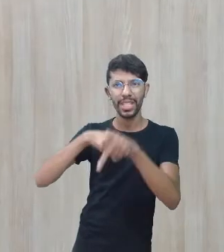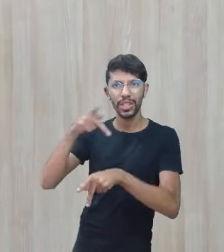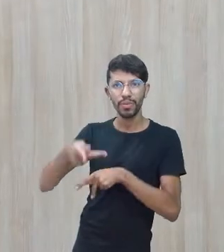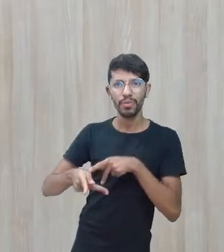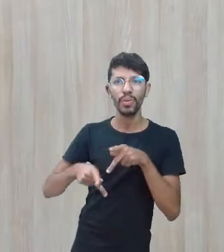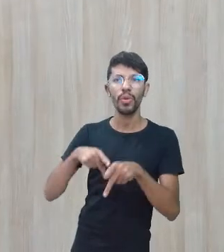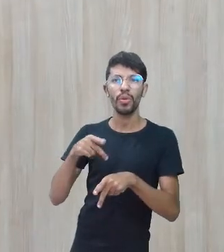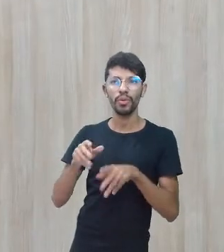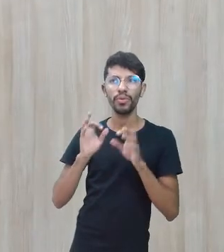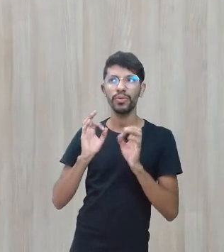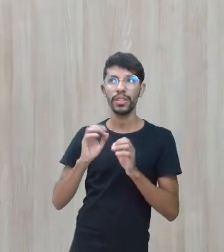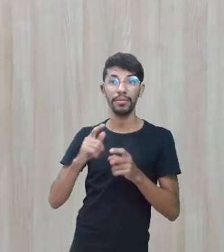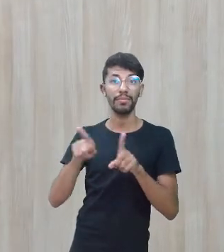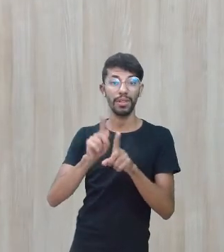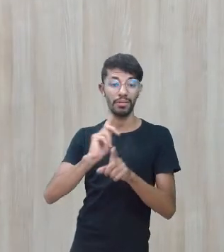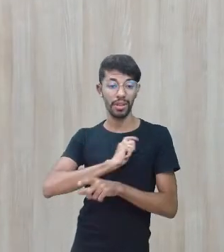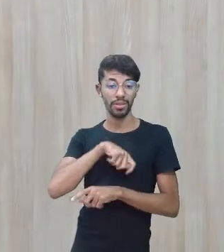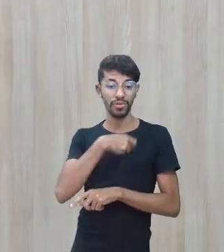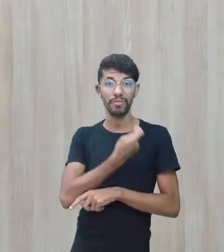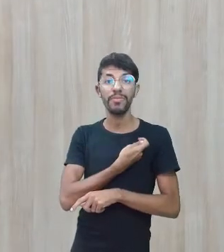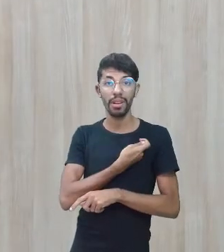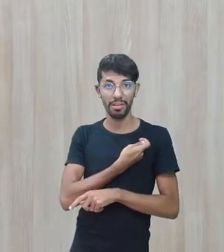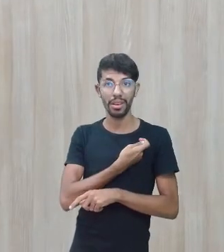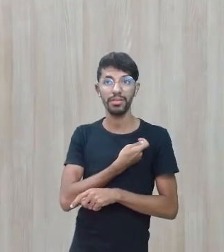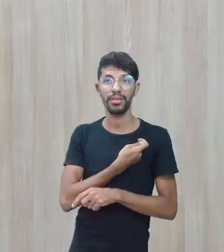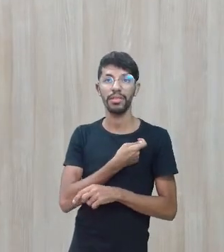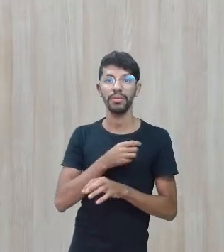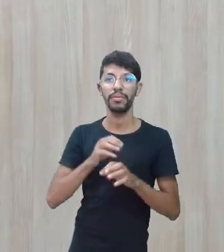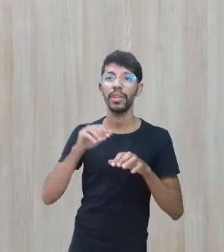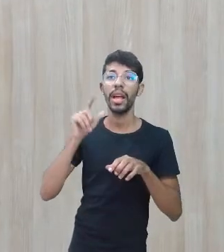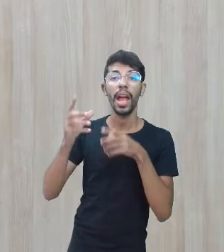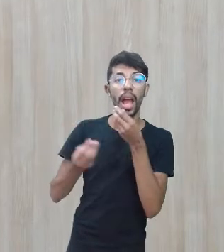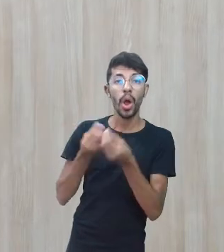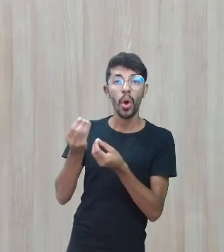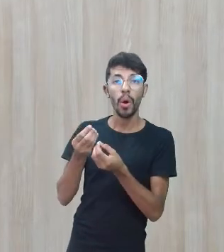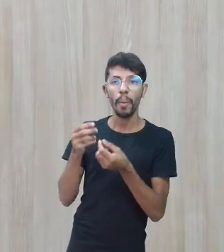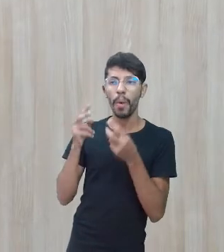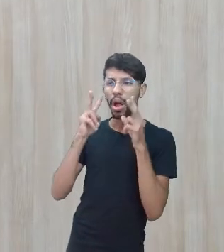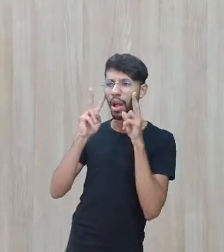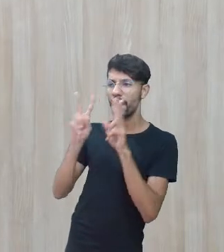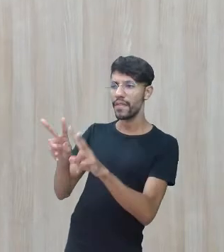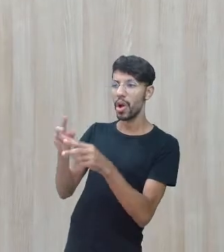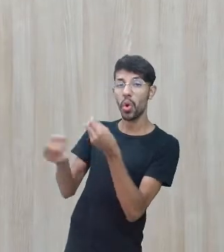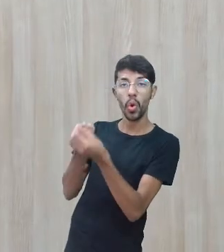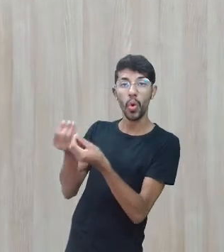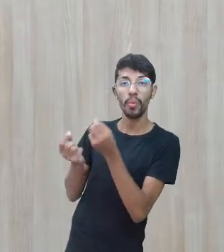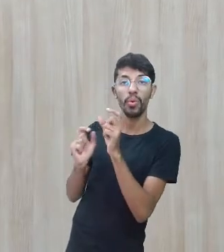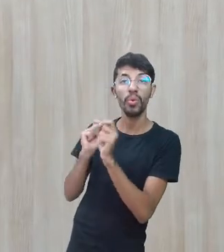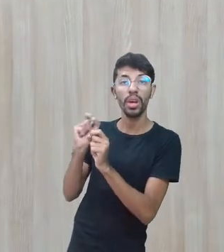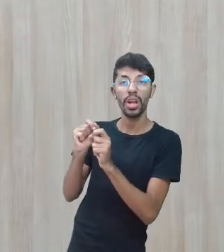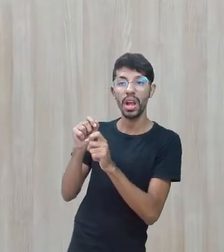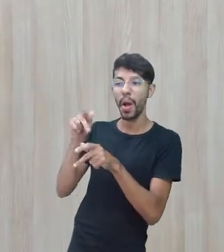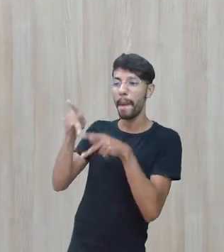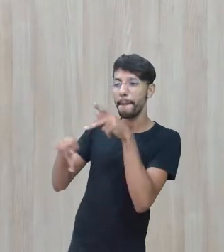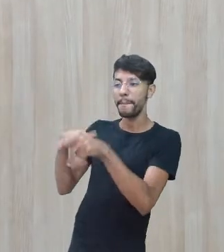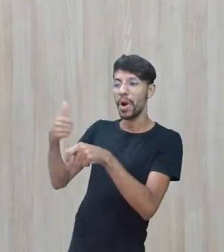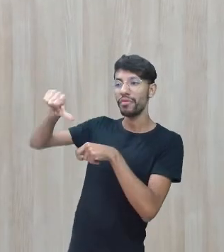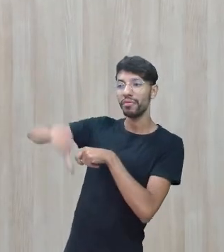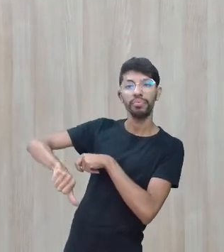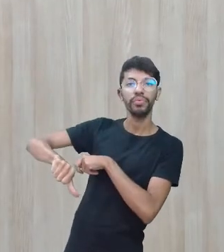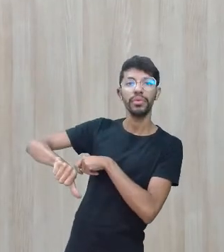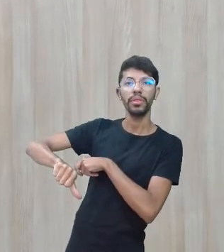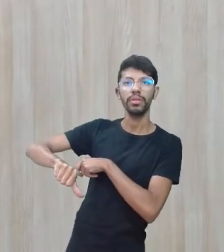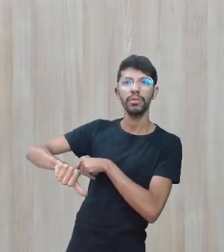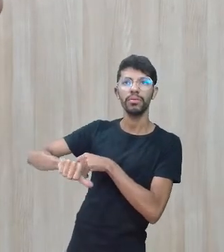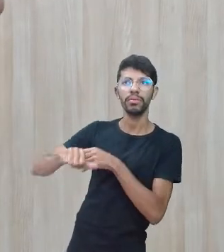os gauleses que ocupavam o território da França, eram vistos como povos inferiores, bárbaros, não falavam latim,